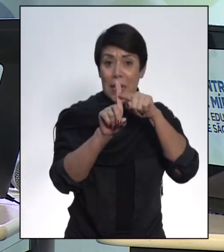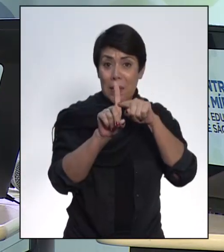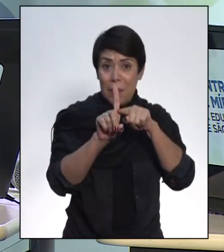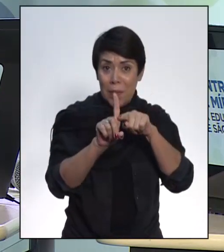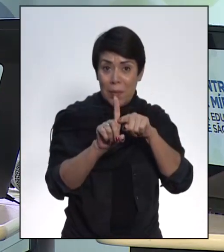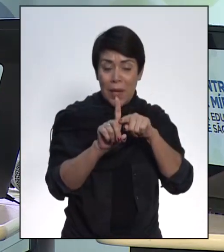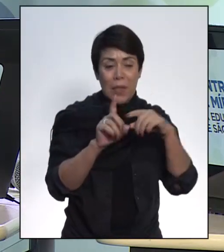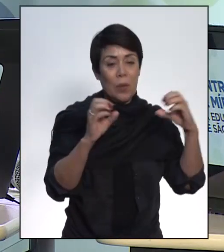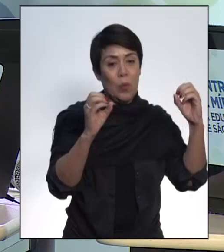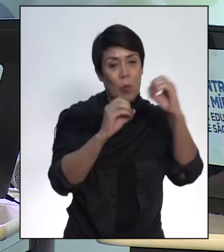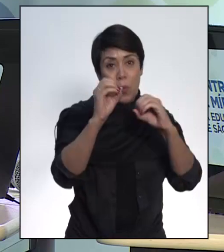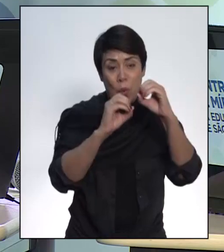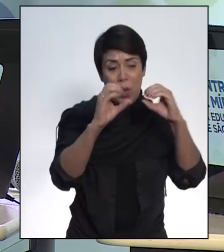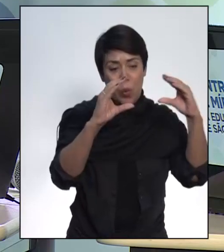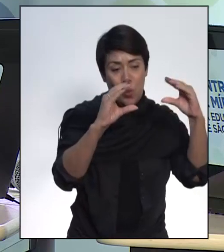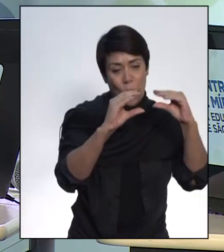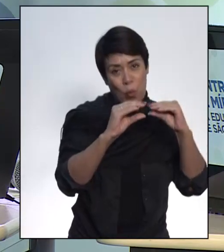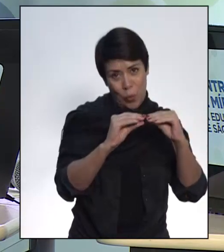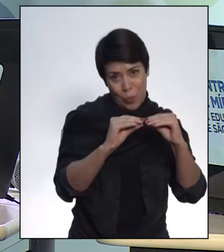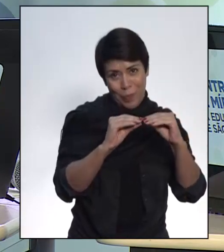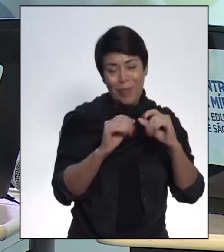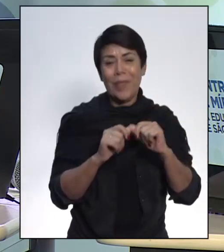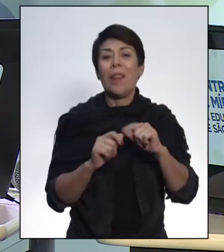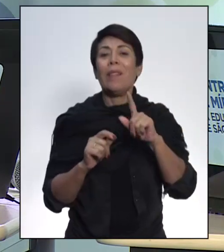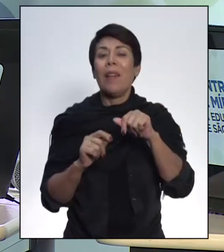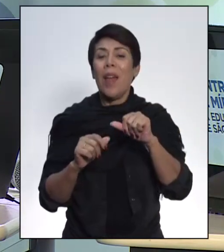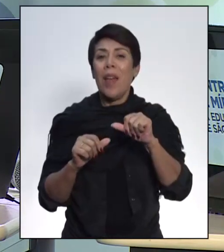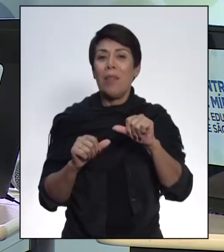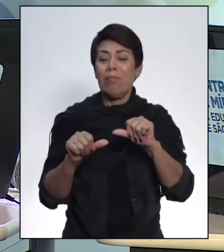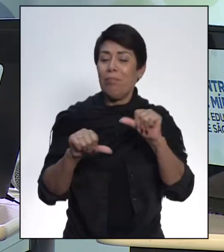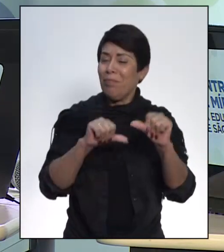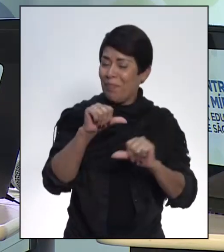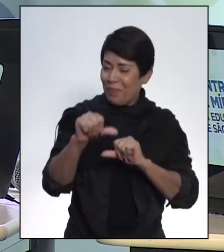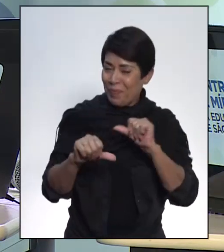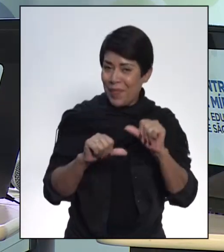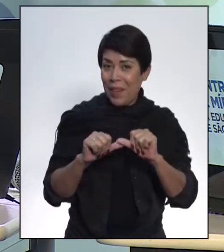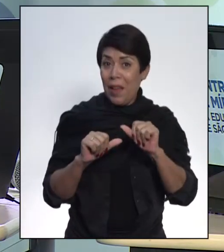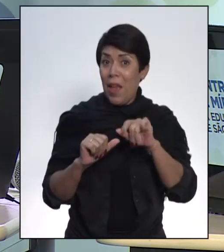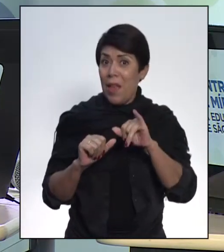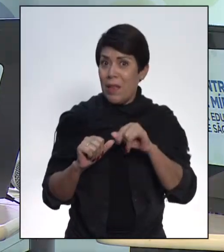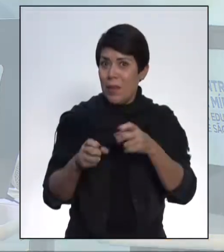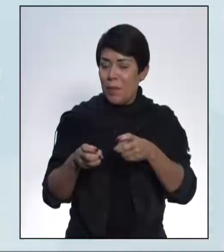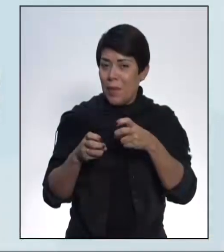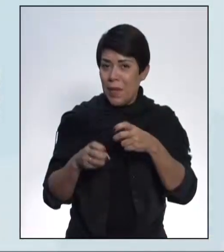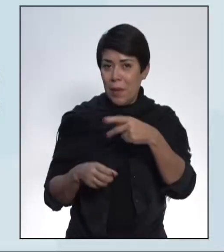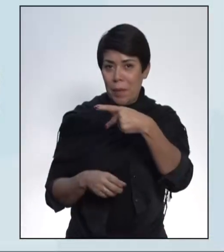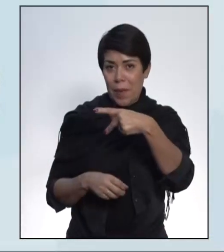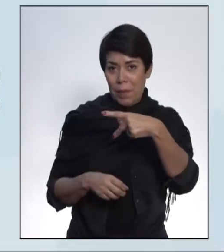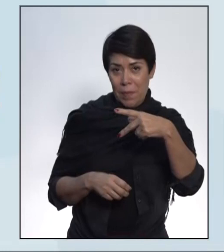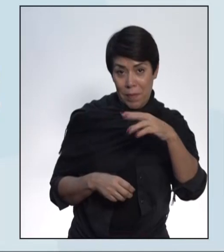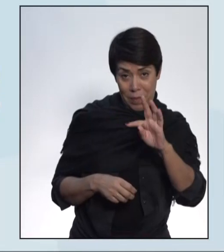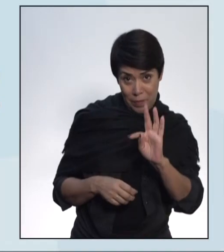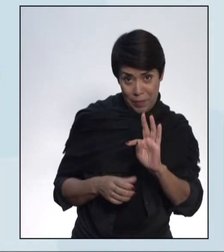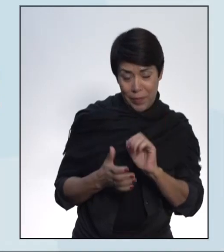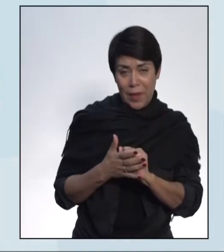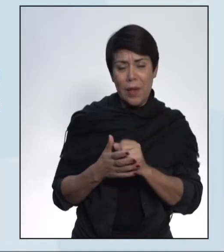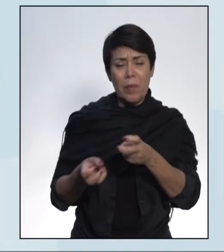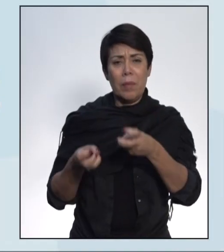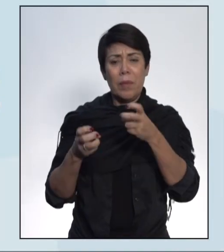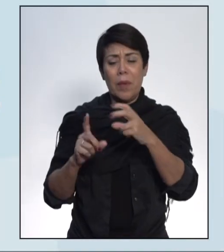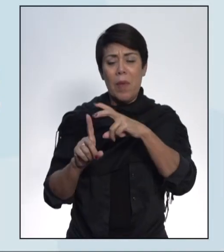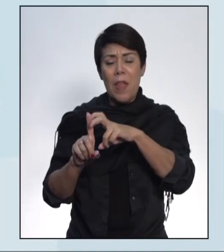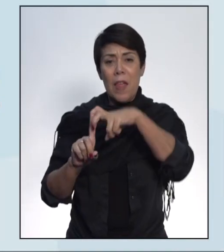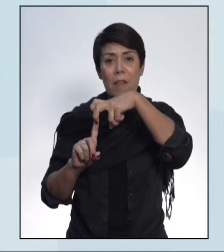ela diminuir. Então, é esse deslocamento. Pessoal, se a gente olhar de novo lá no PPT e observar a reação do refrigerante,